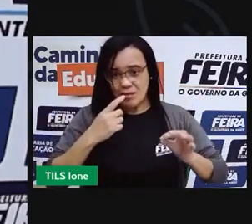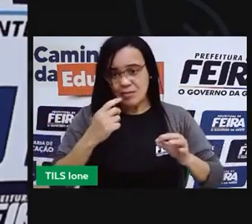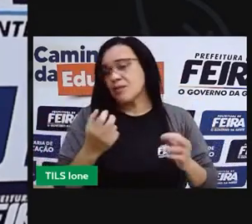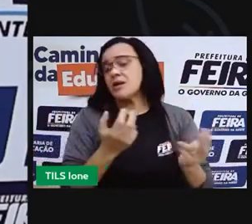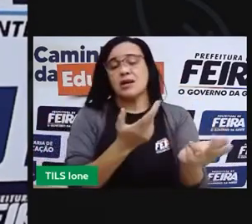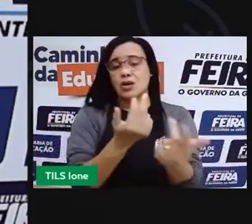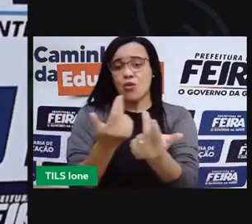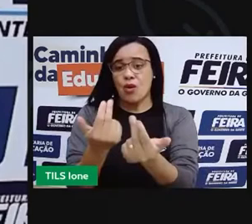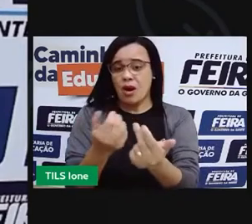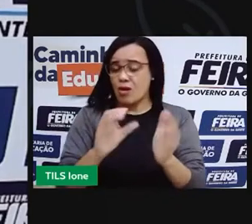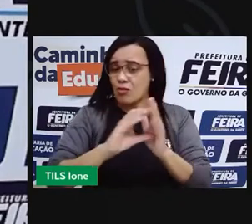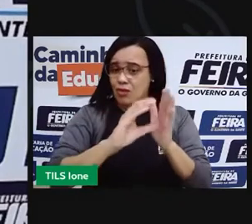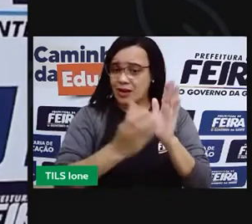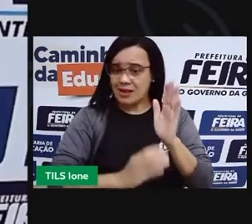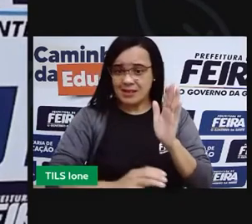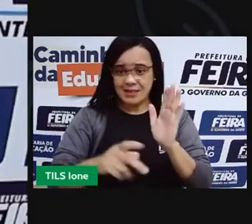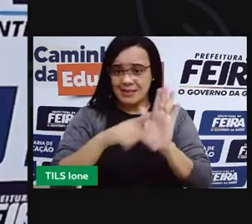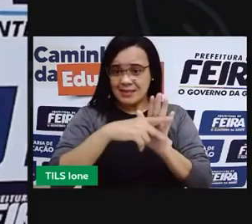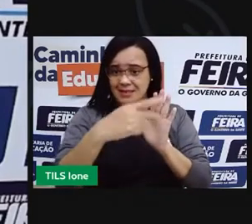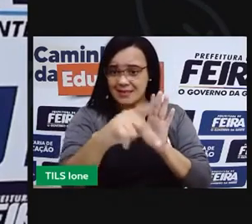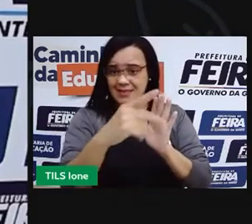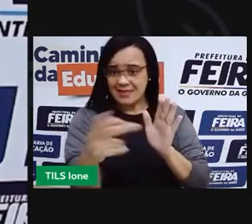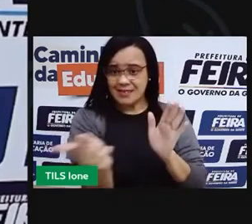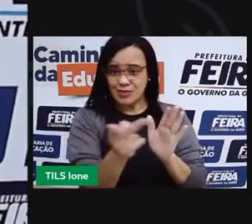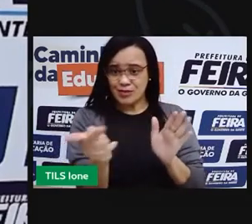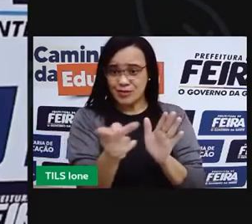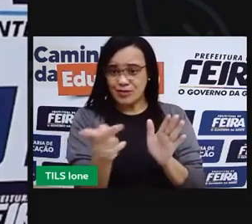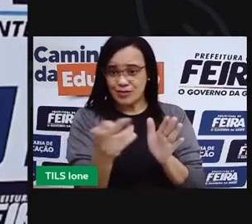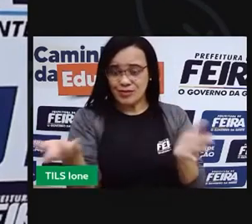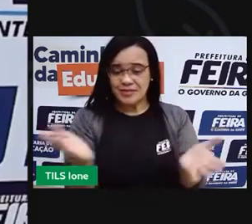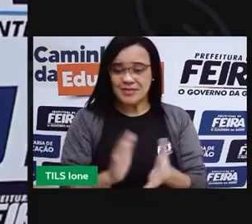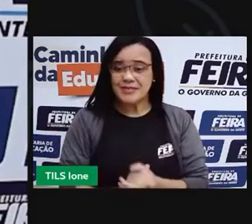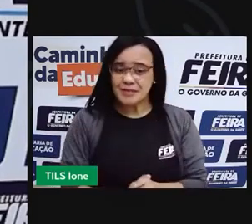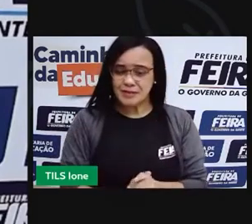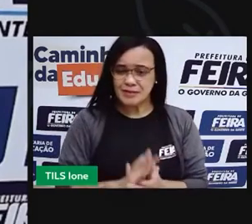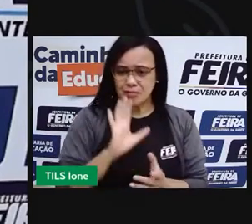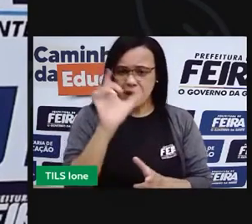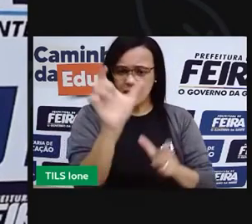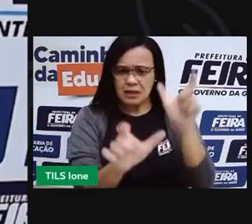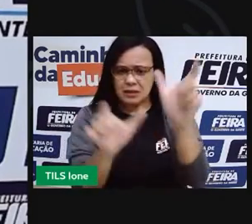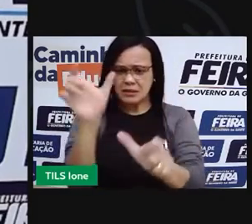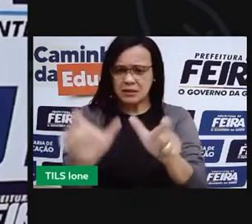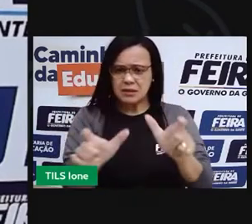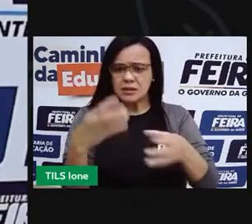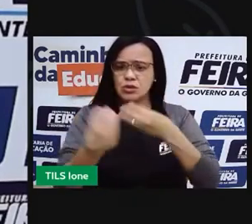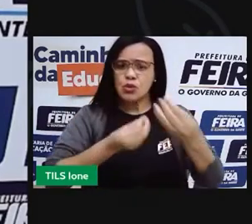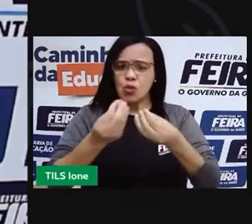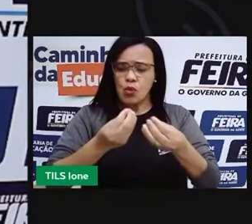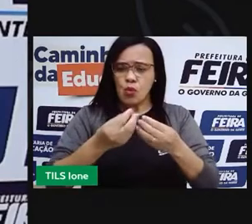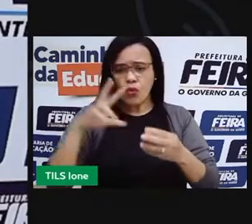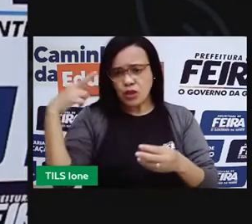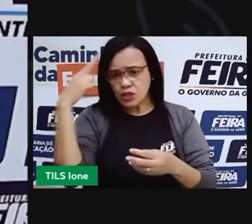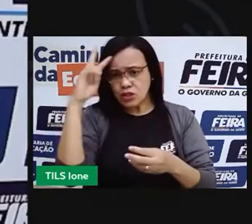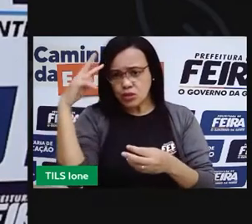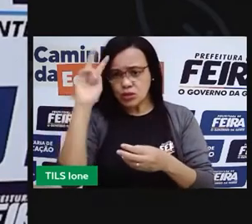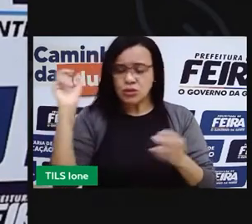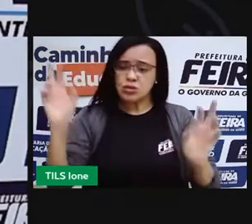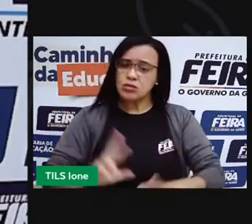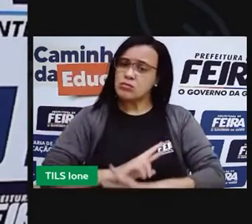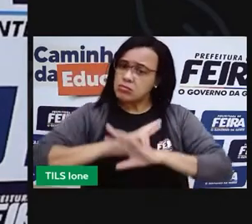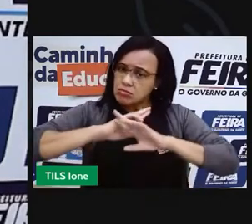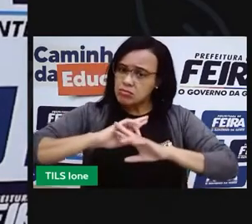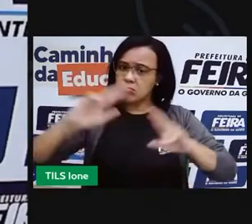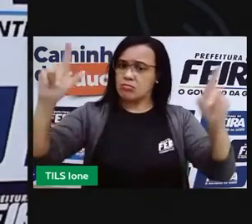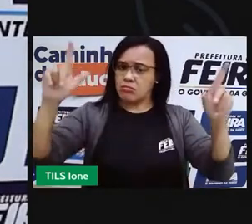esses dois personagens. Mas eles são de histórias diferentes.